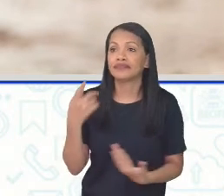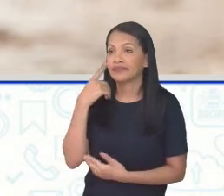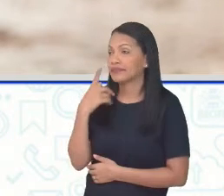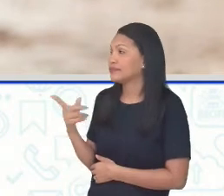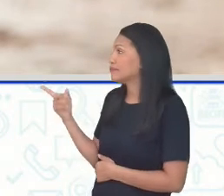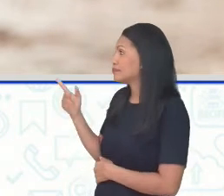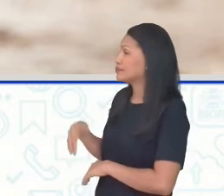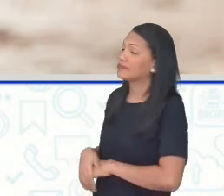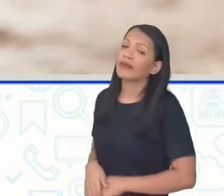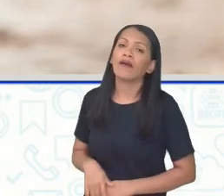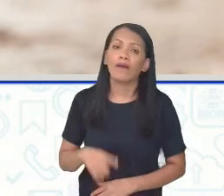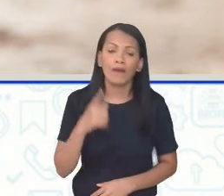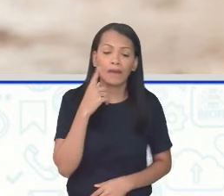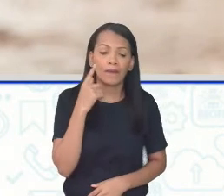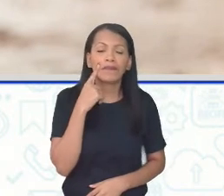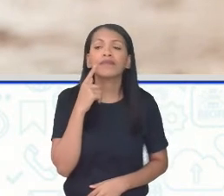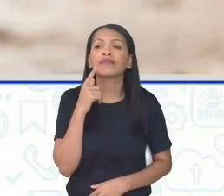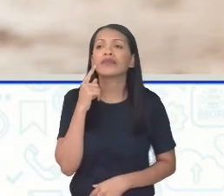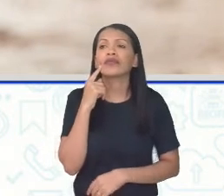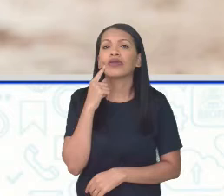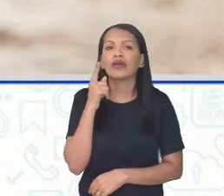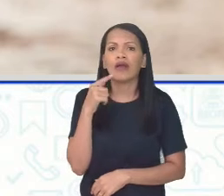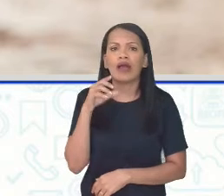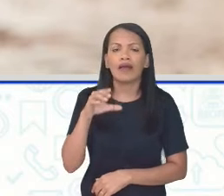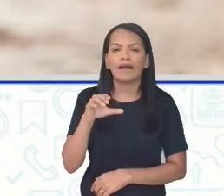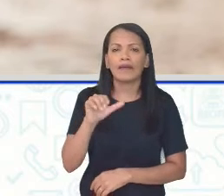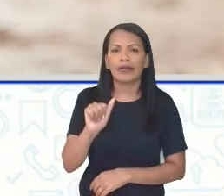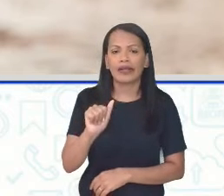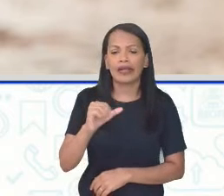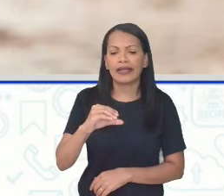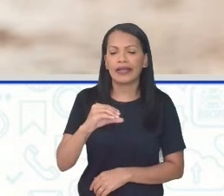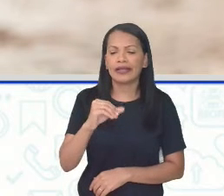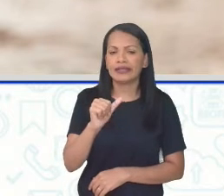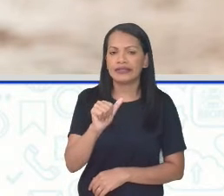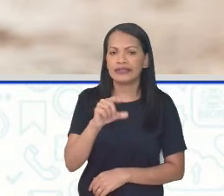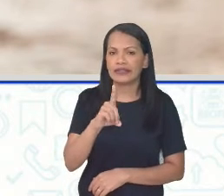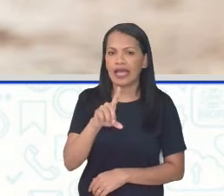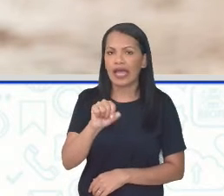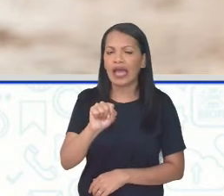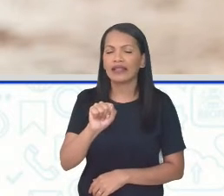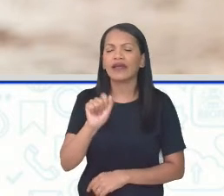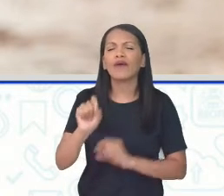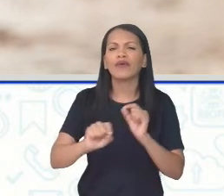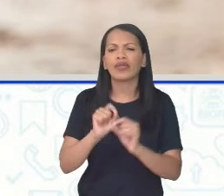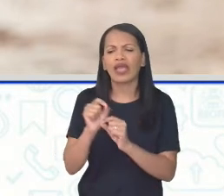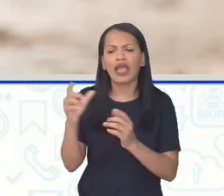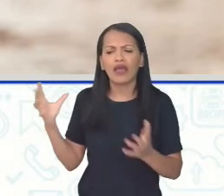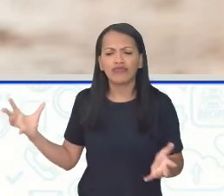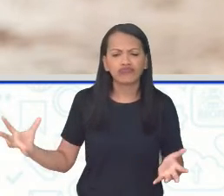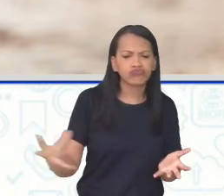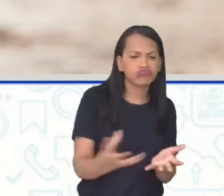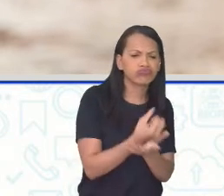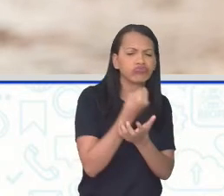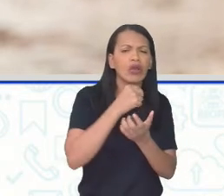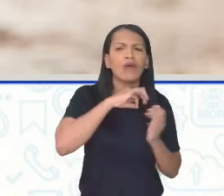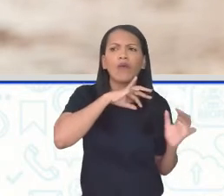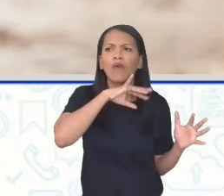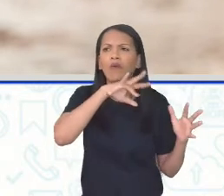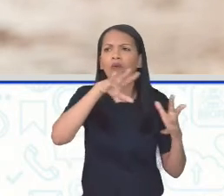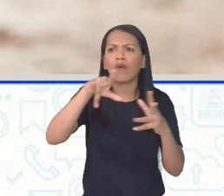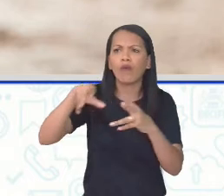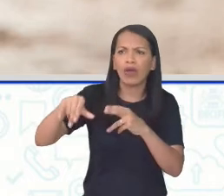aos animais não é mais permitida, uma vez que foi caçada a lei